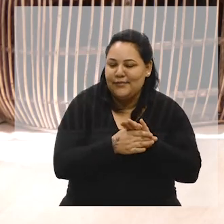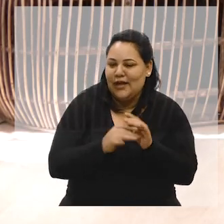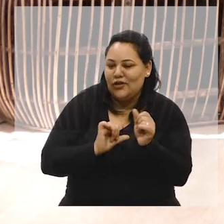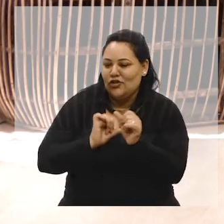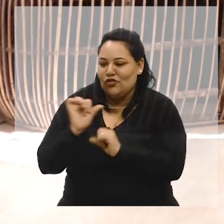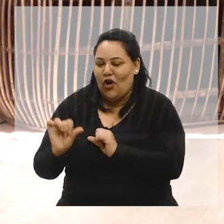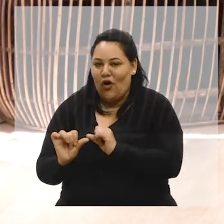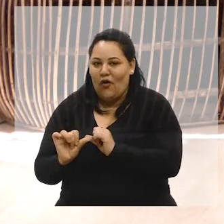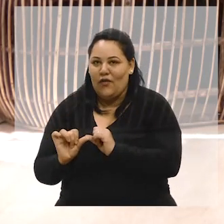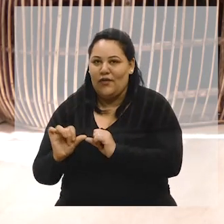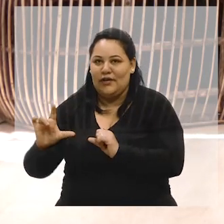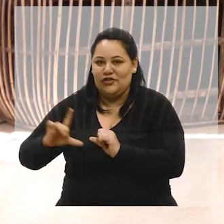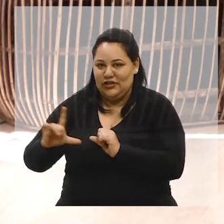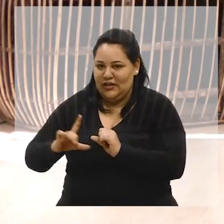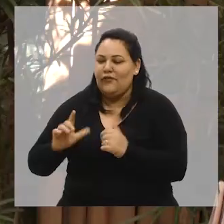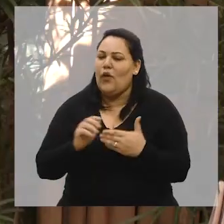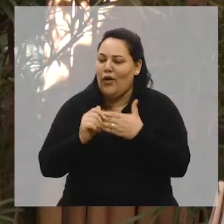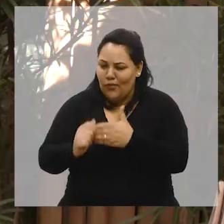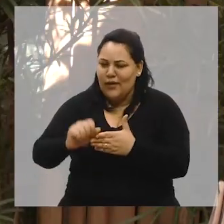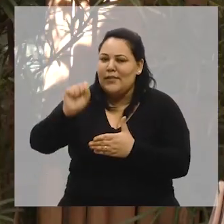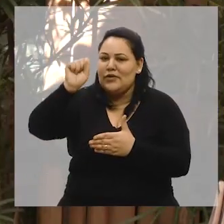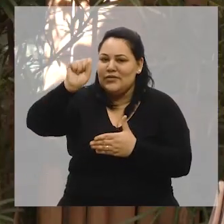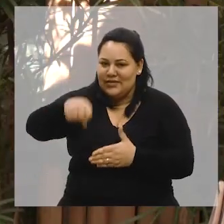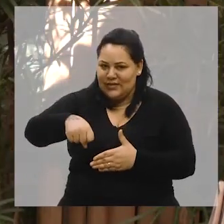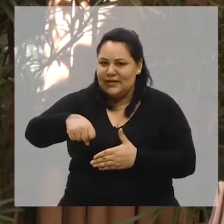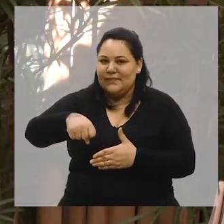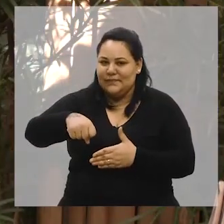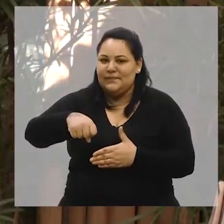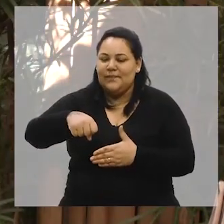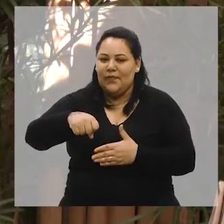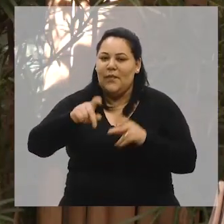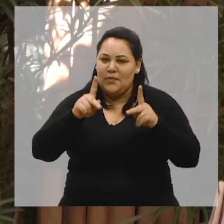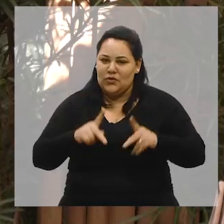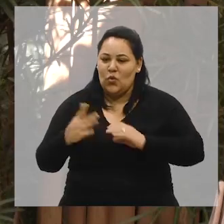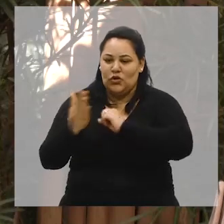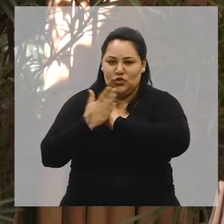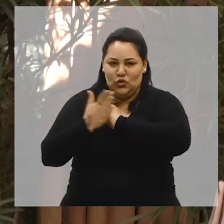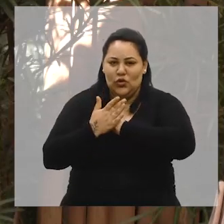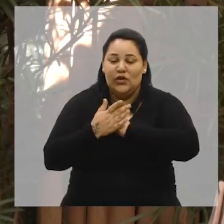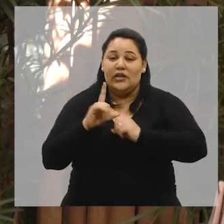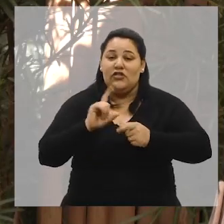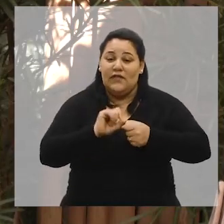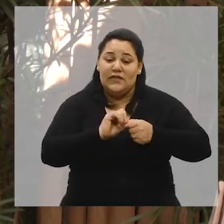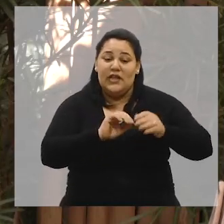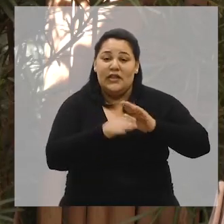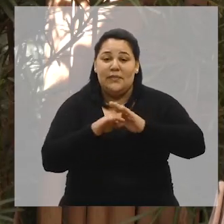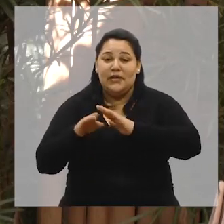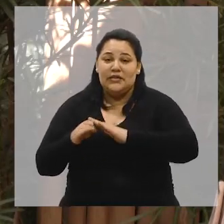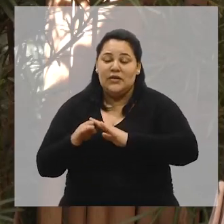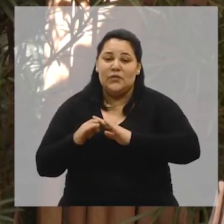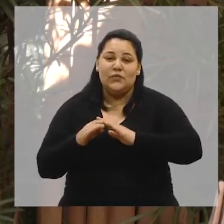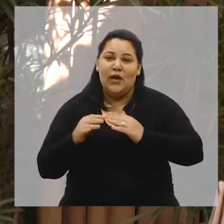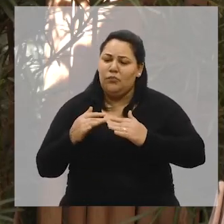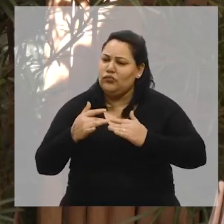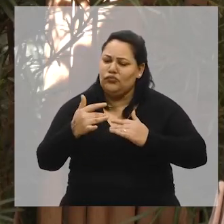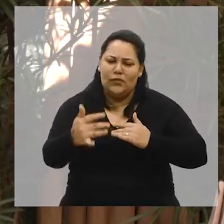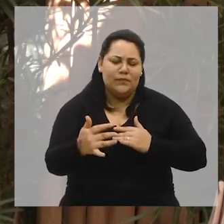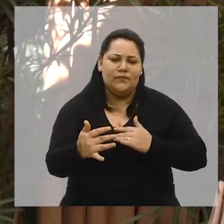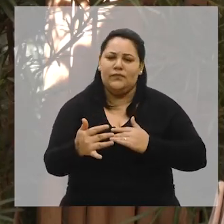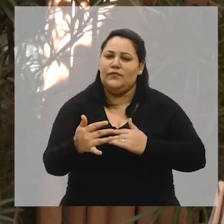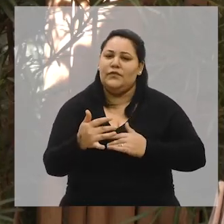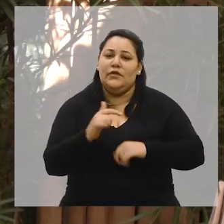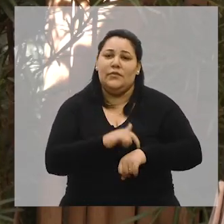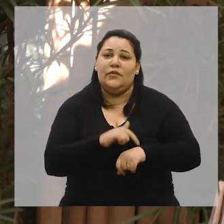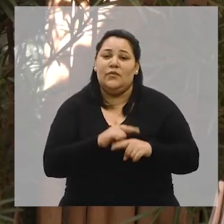vai ajustando. Então, a gente teve uma consultoria, assim, de primeiro momento, né? E aí, a gente vai fazendo adaptações ao longo